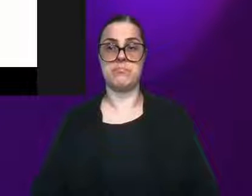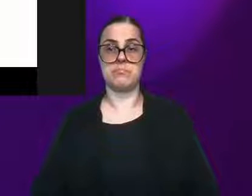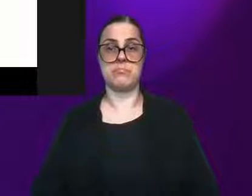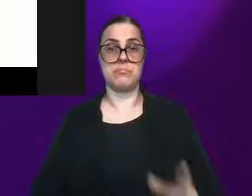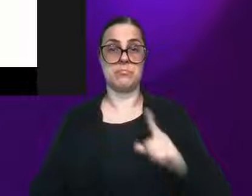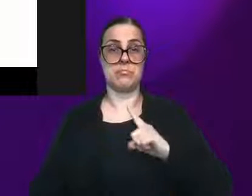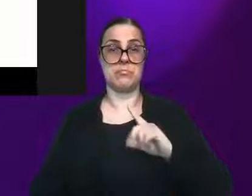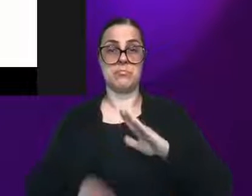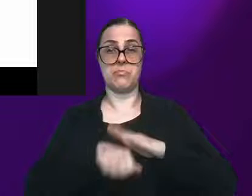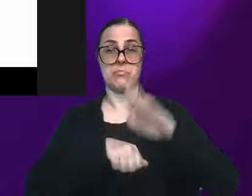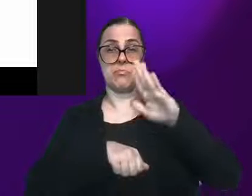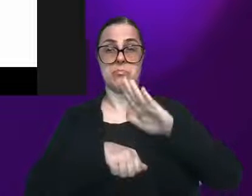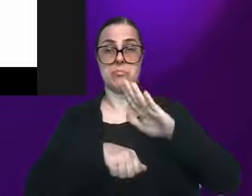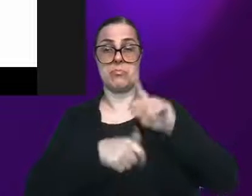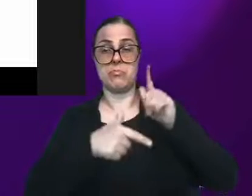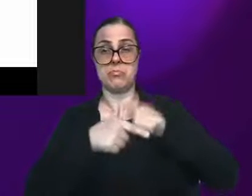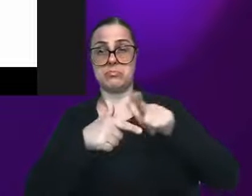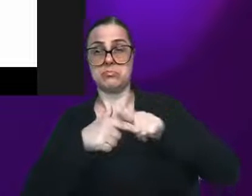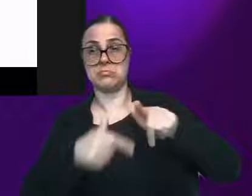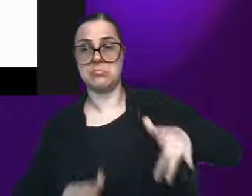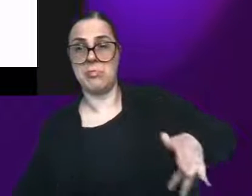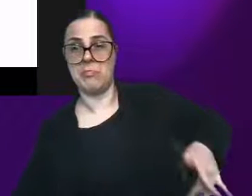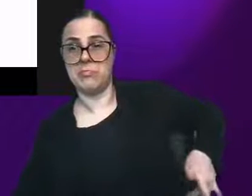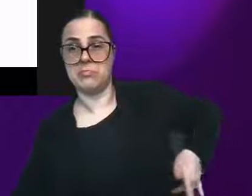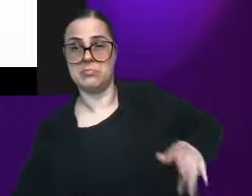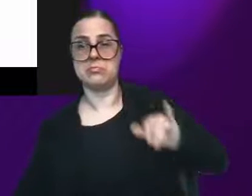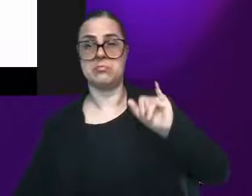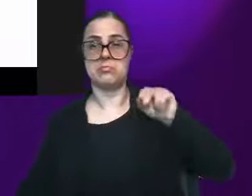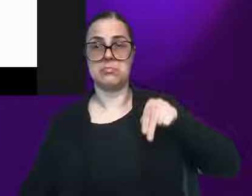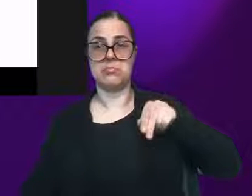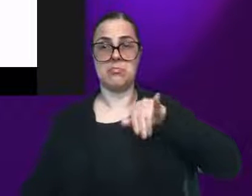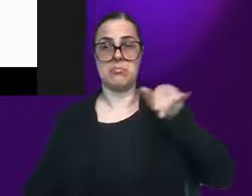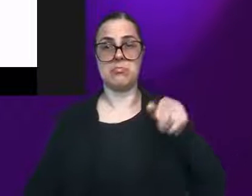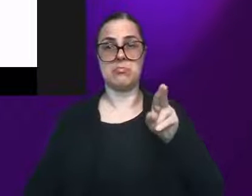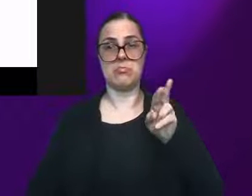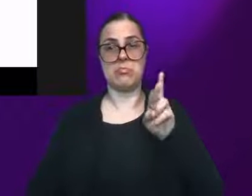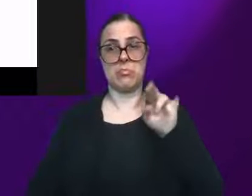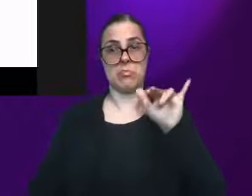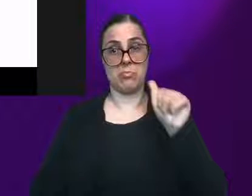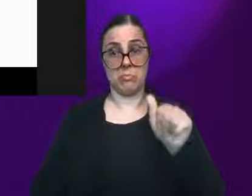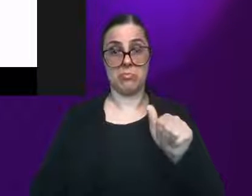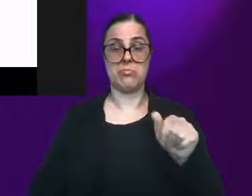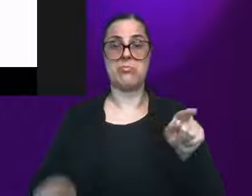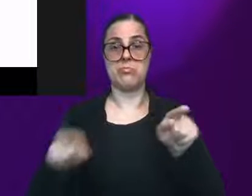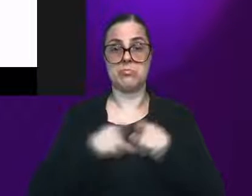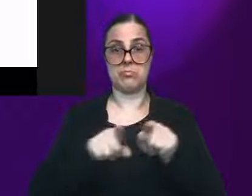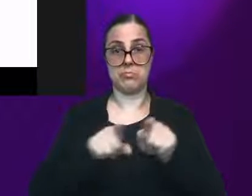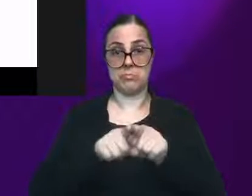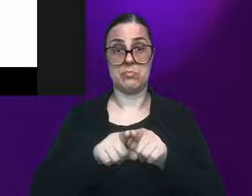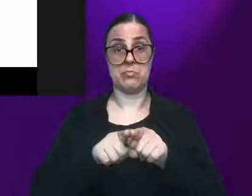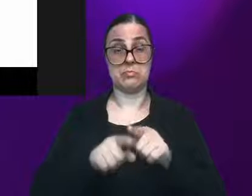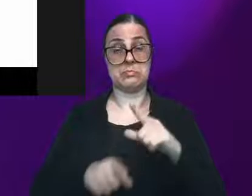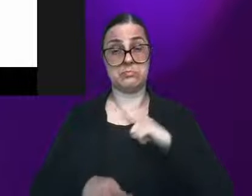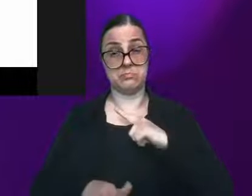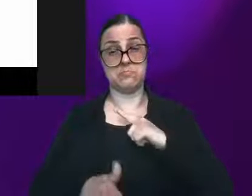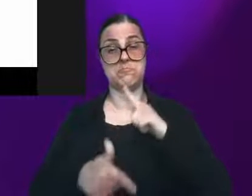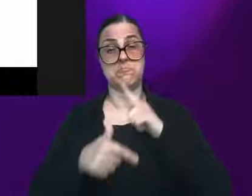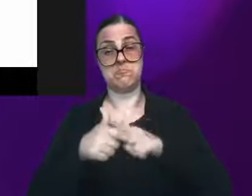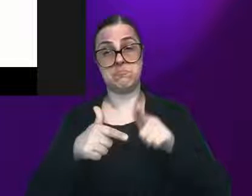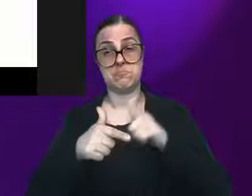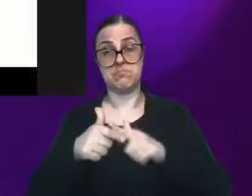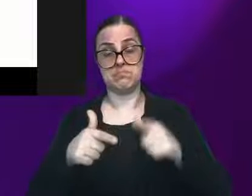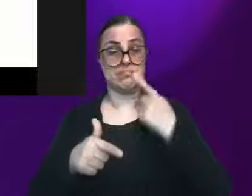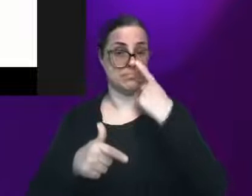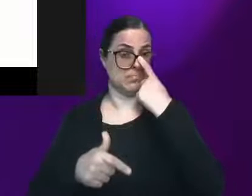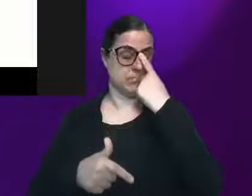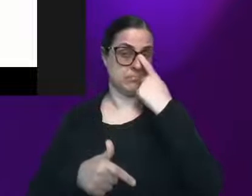renal aguda, mais episódios de oligúria, apesar de estarem congestos, maior tempo de internação,